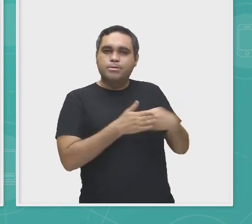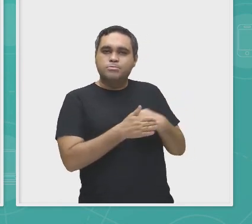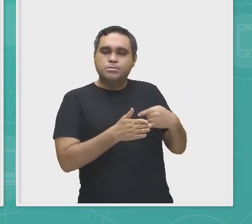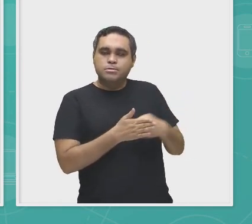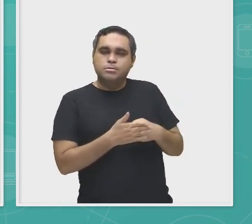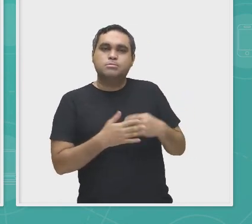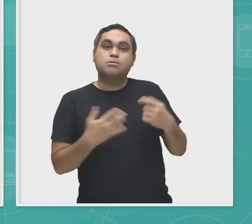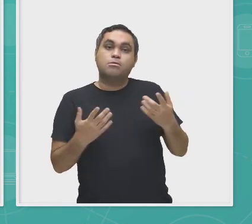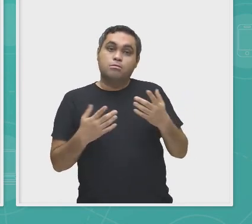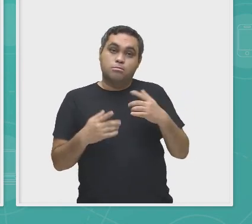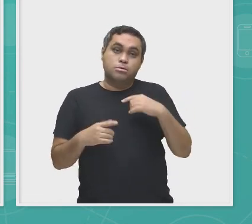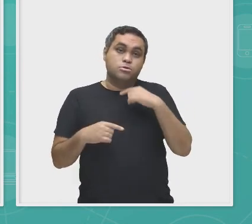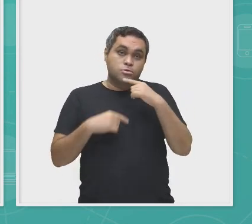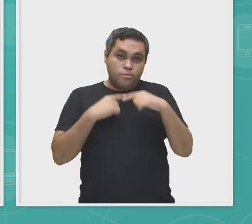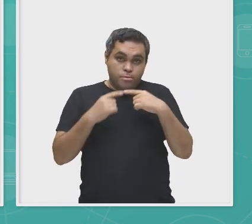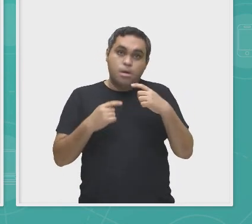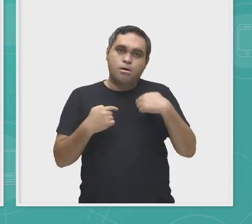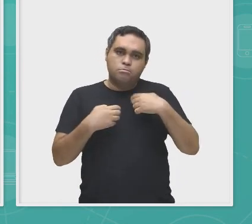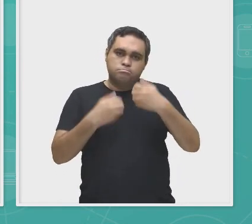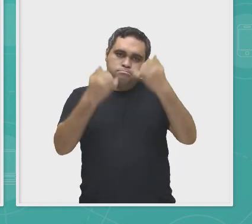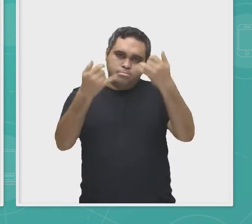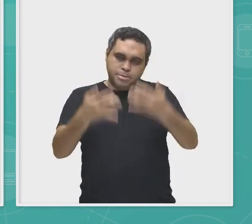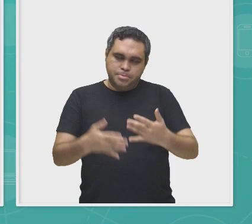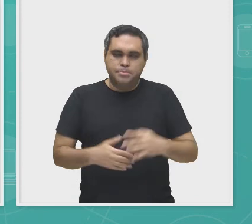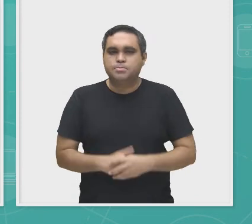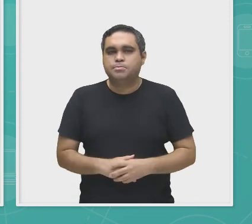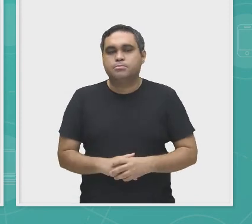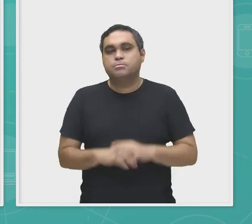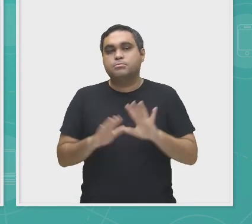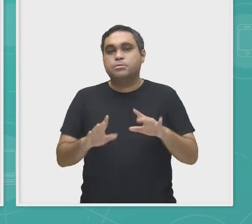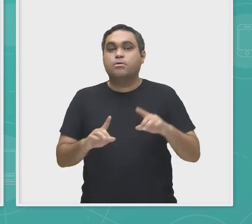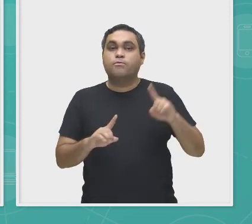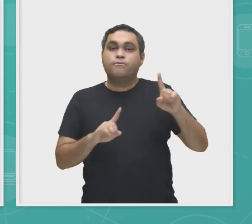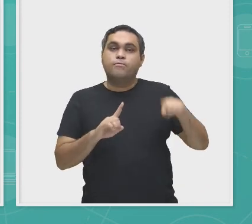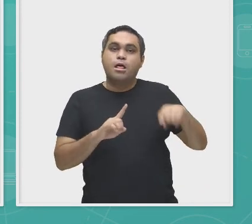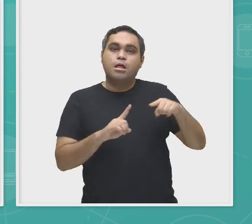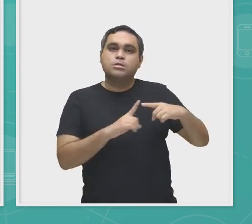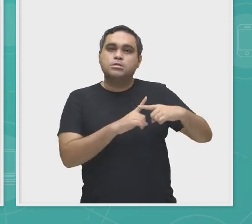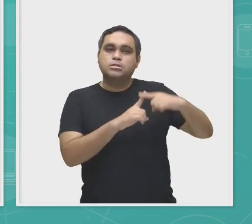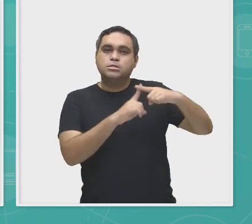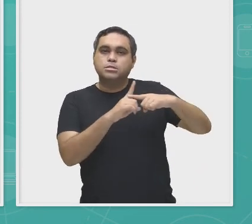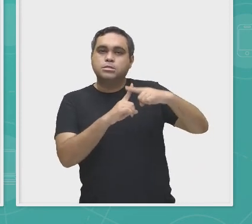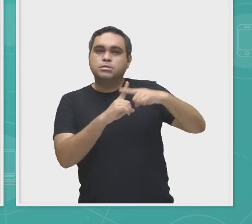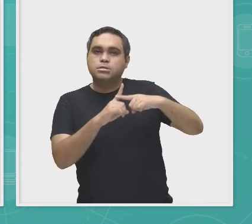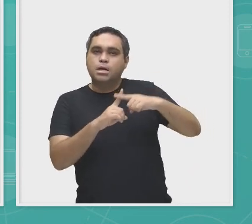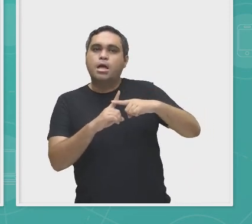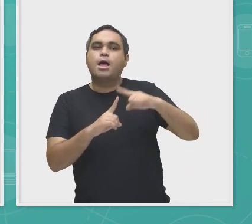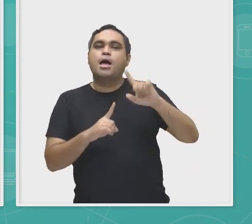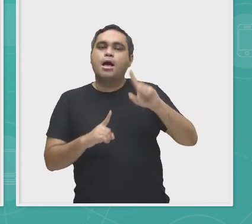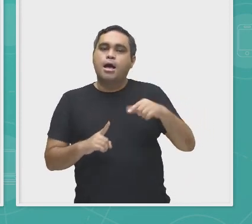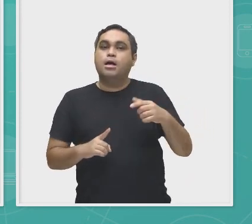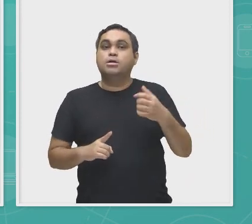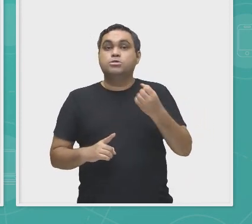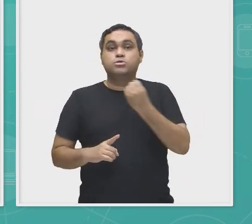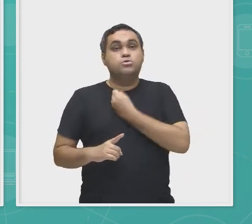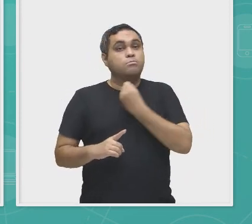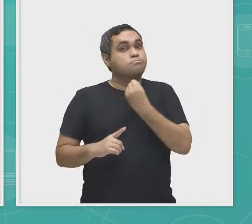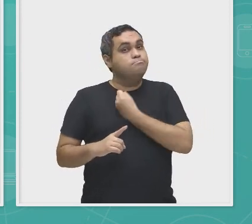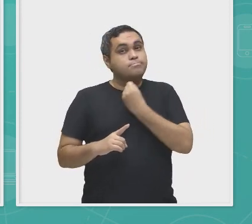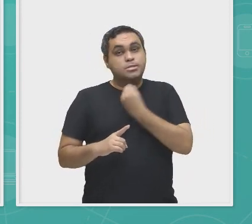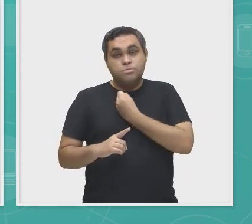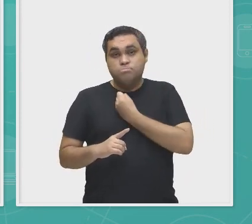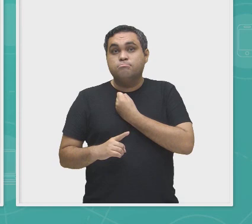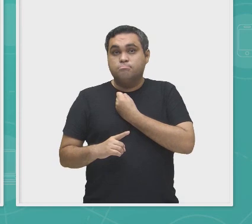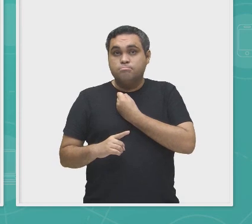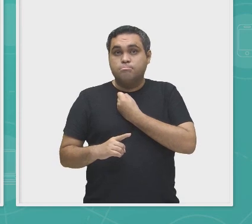a dúvida agora desse pessoal que está com dúvida aí no chat. Pessoal, quando a gente fala de variação de temperatura, nós estamos nos referindo a valor absoluto. Porque a diferença